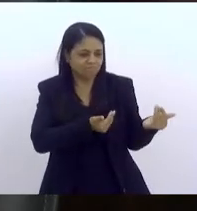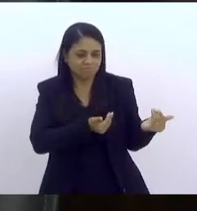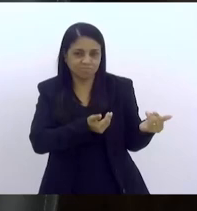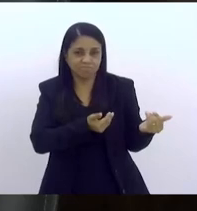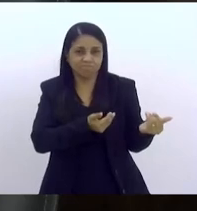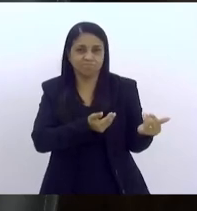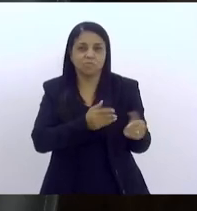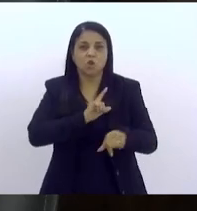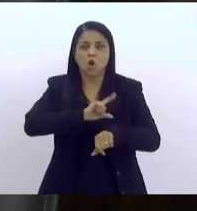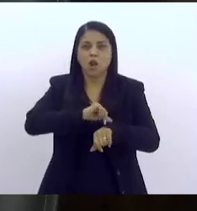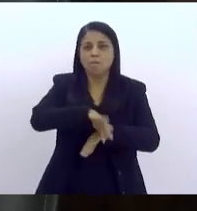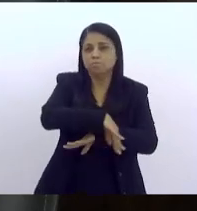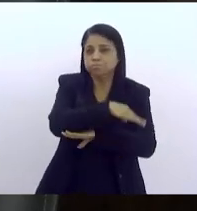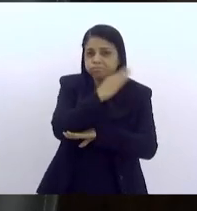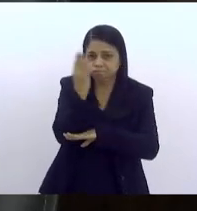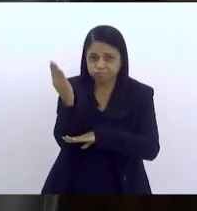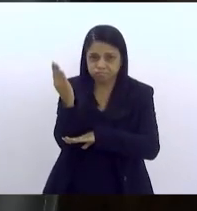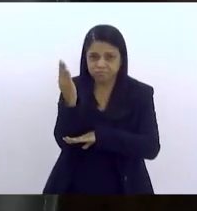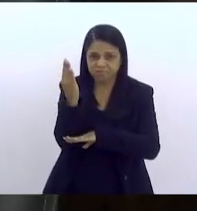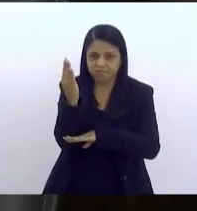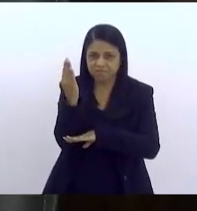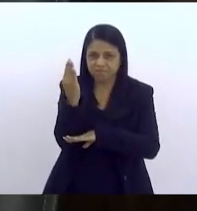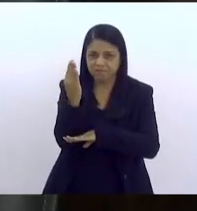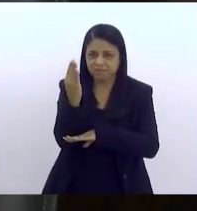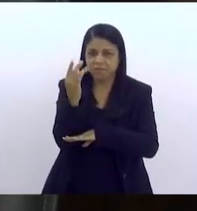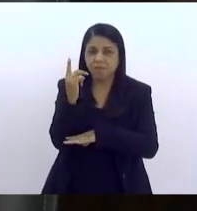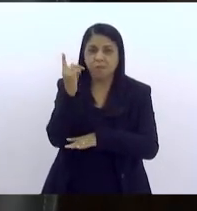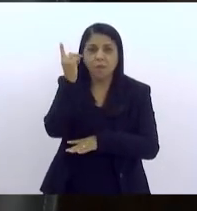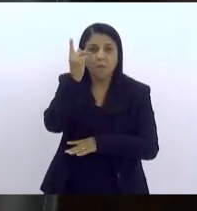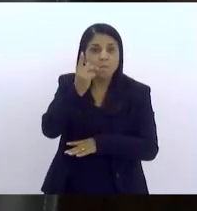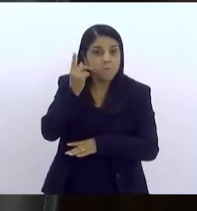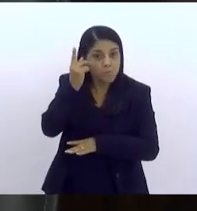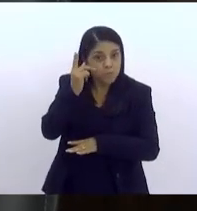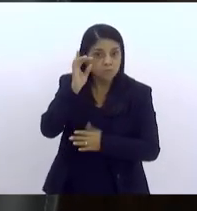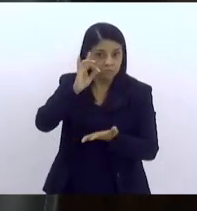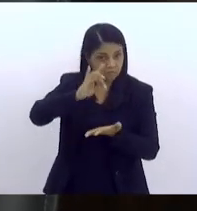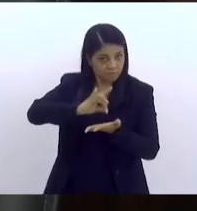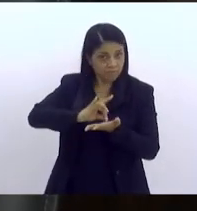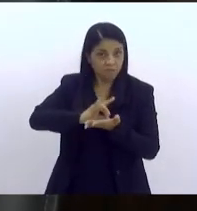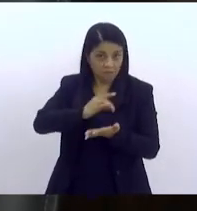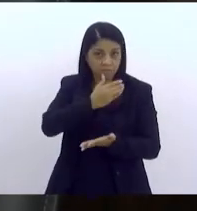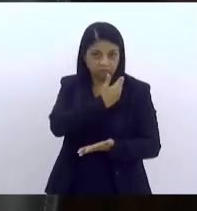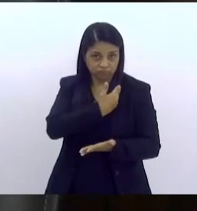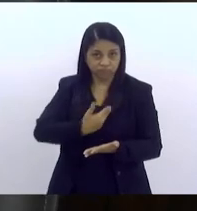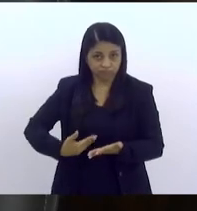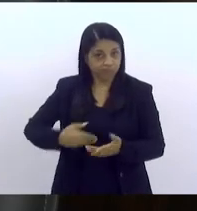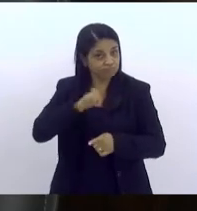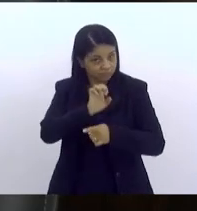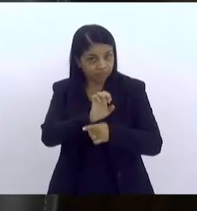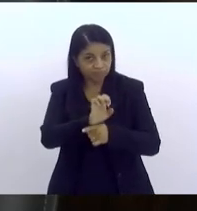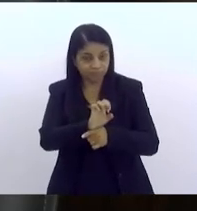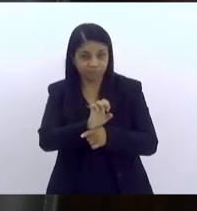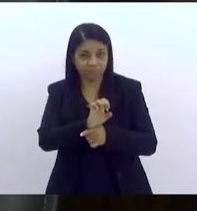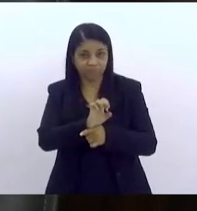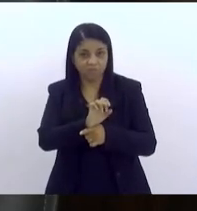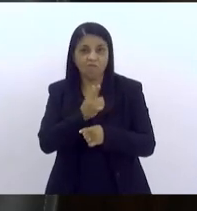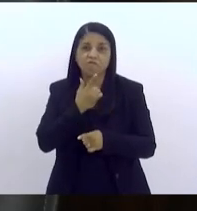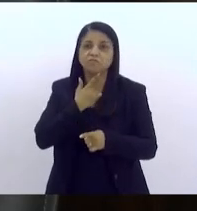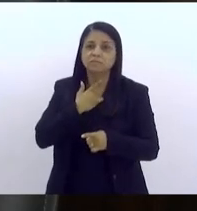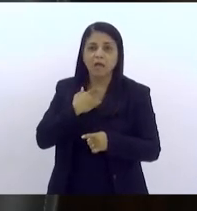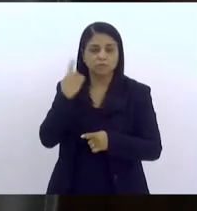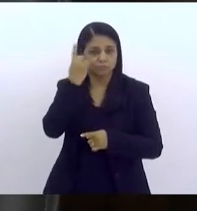horário integral isso é política de estado isso é vontade política